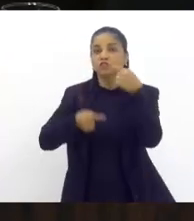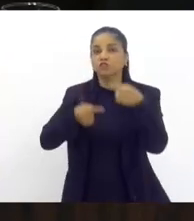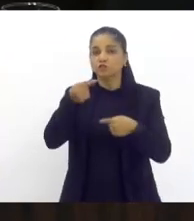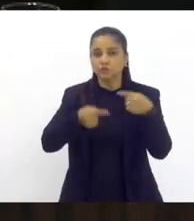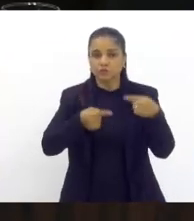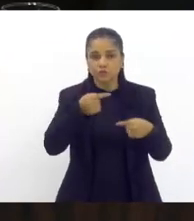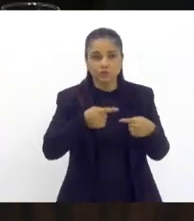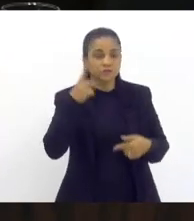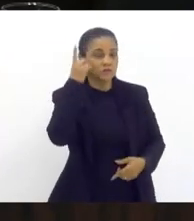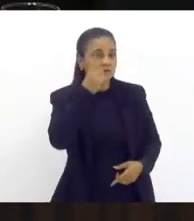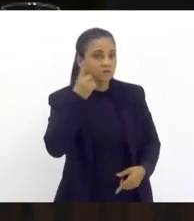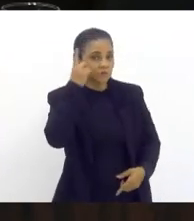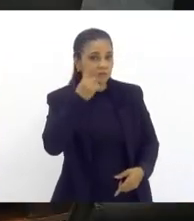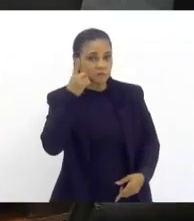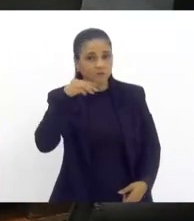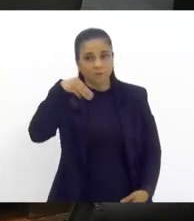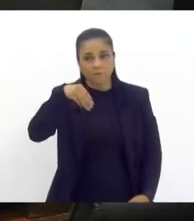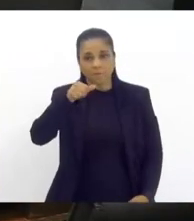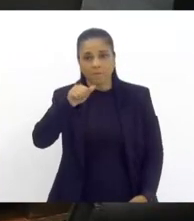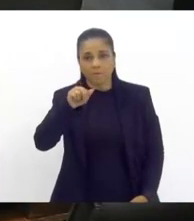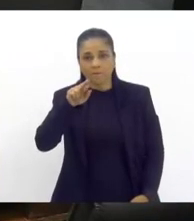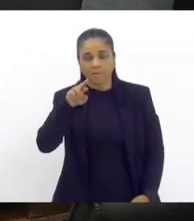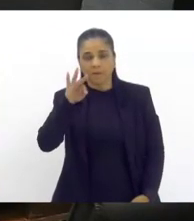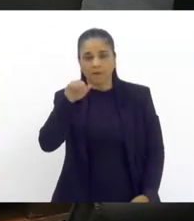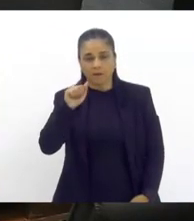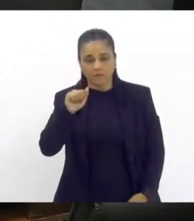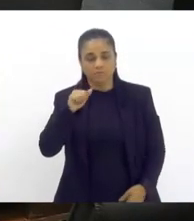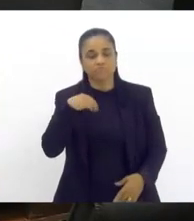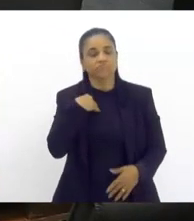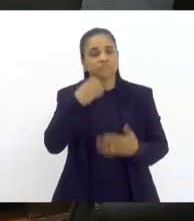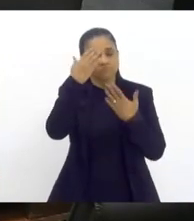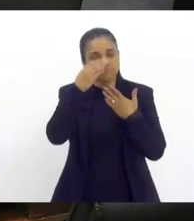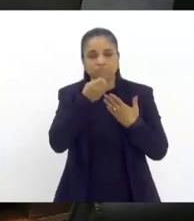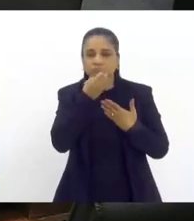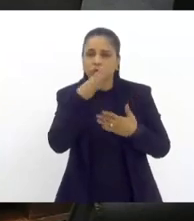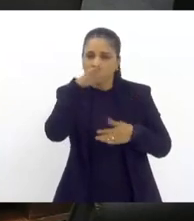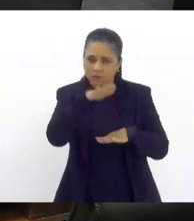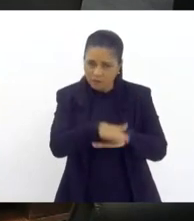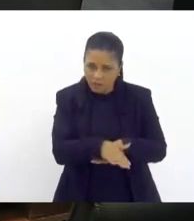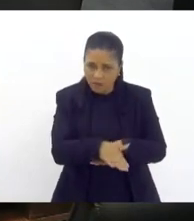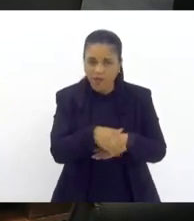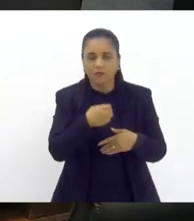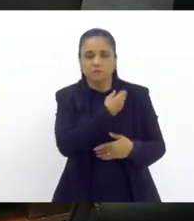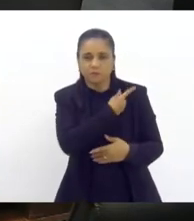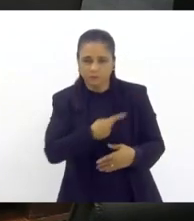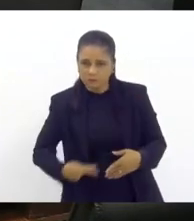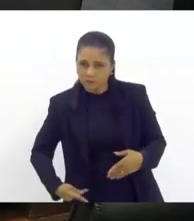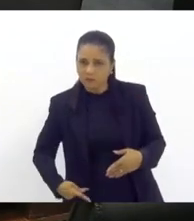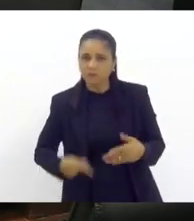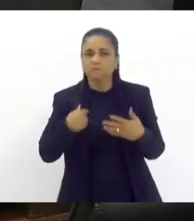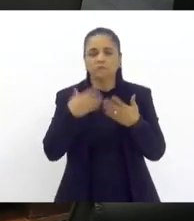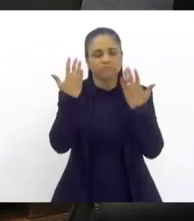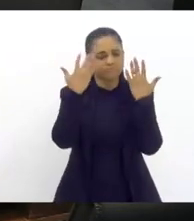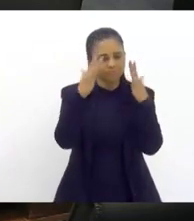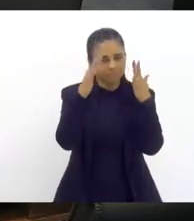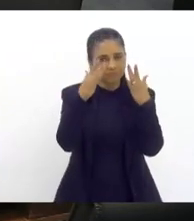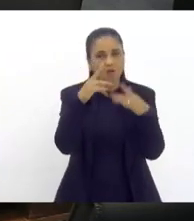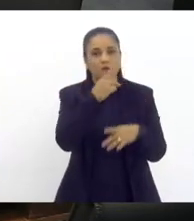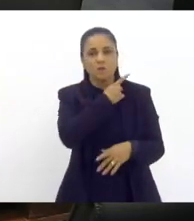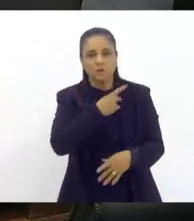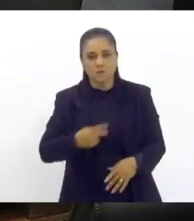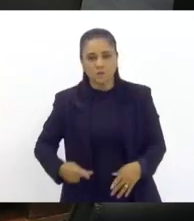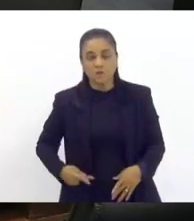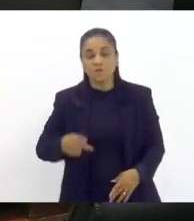deputada Marta Rocha. Boa tarde, presidente. Quero saudar aqui o nosso presidente em exercício, o deputado